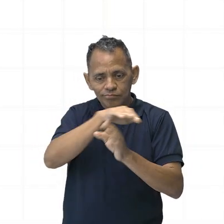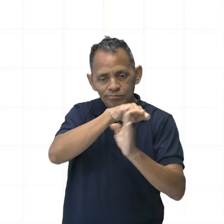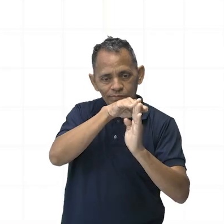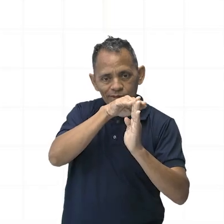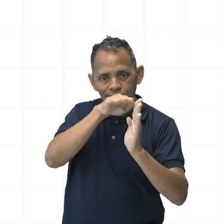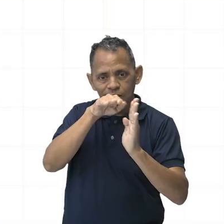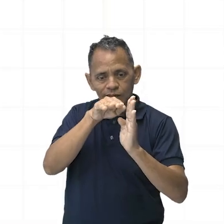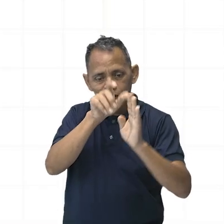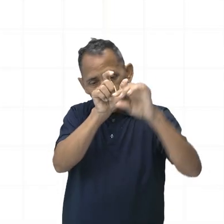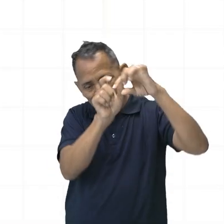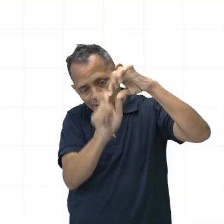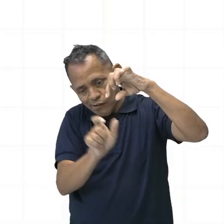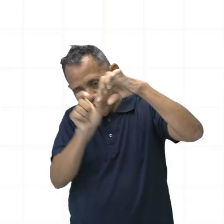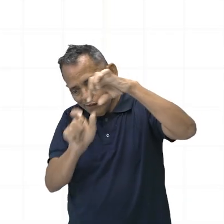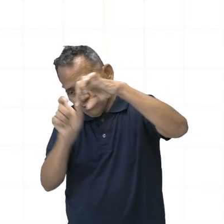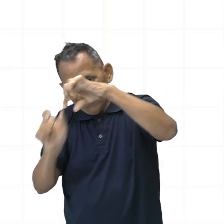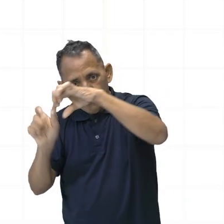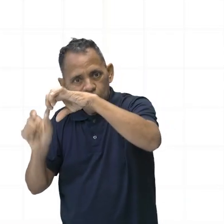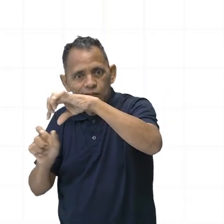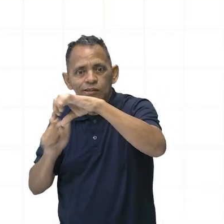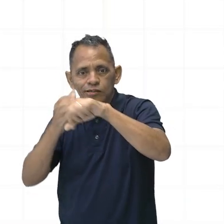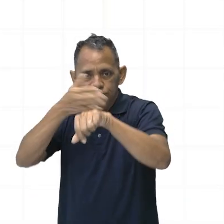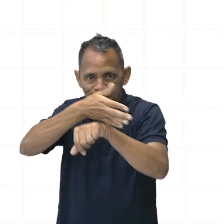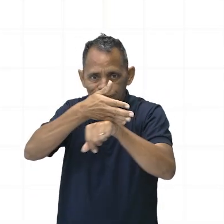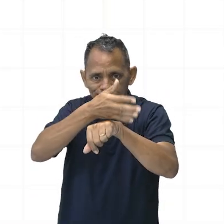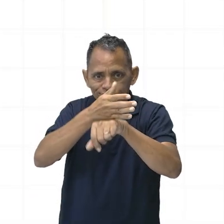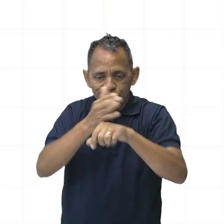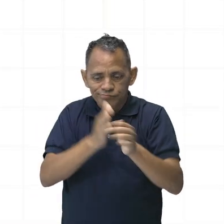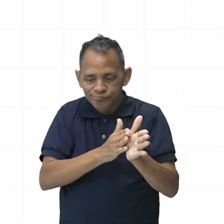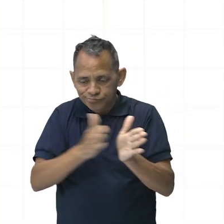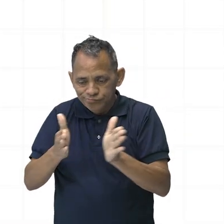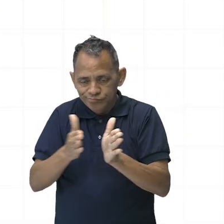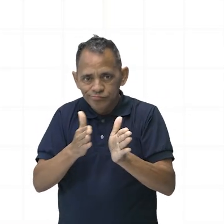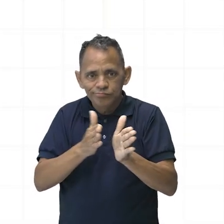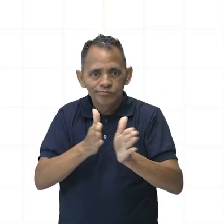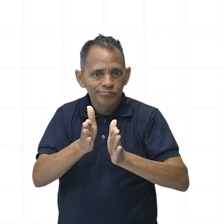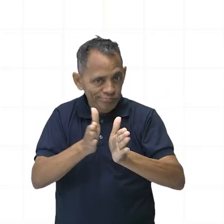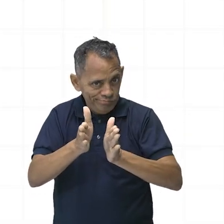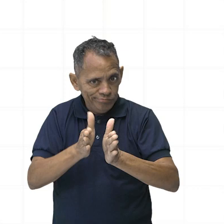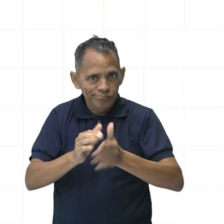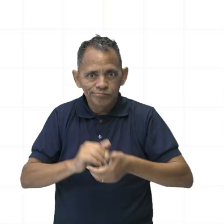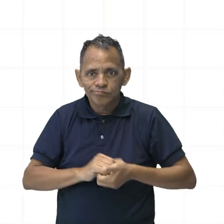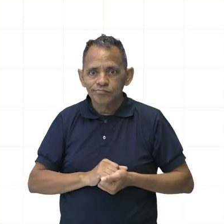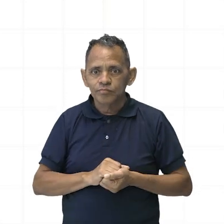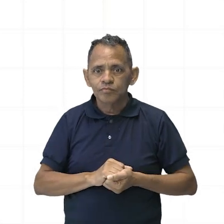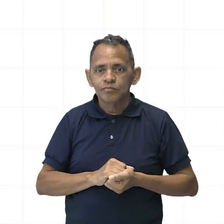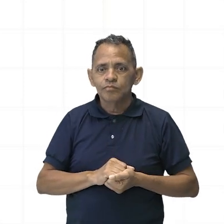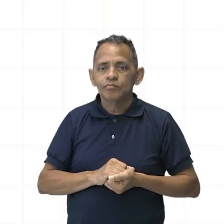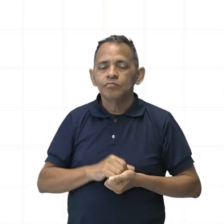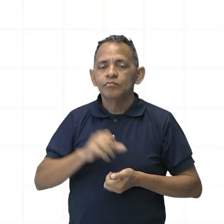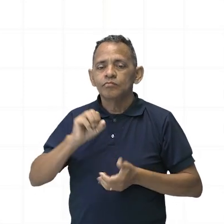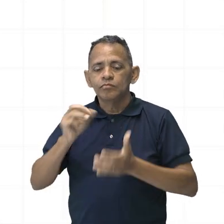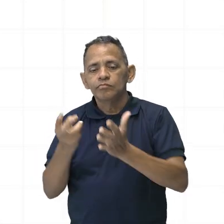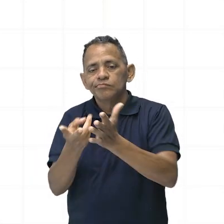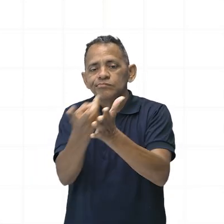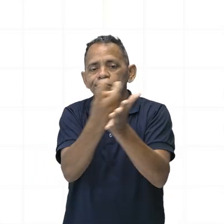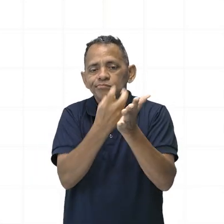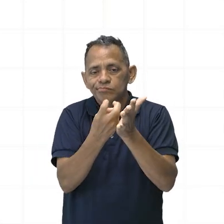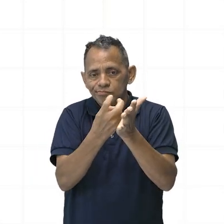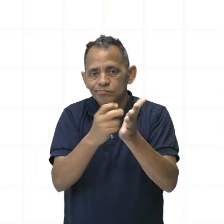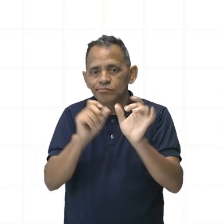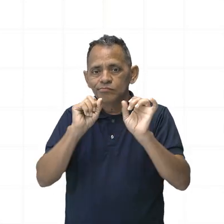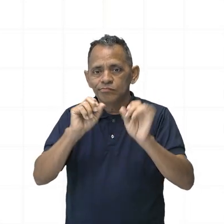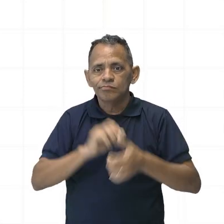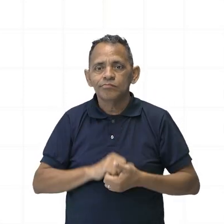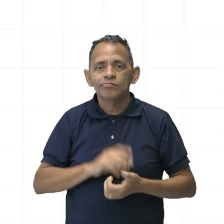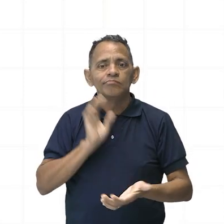frequência, né? Do intervalo de cada frequência. Então, se eu desenhar aqui, aqui eu vou estar exatamente na metade,